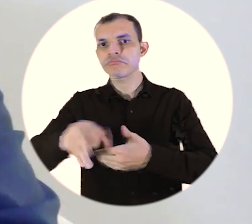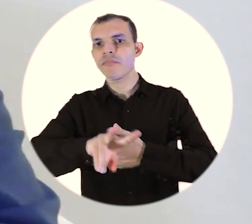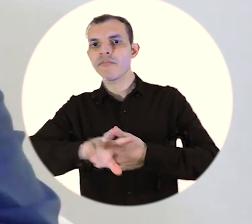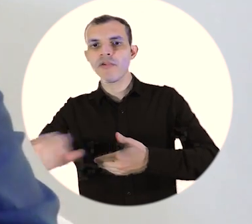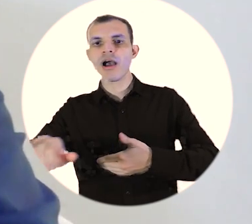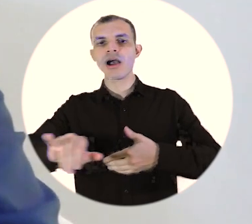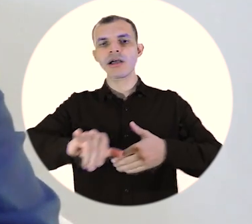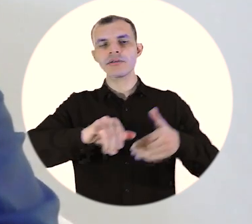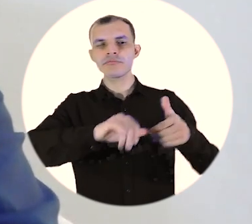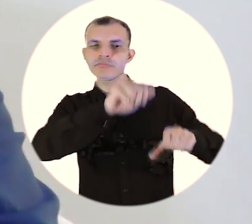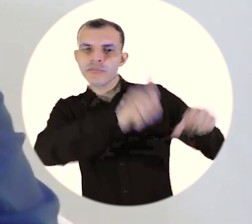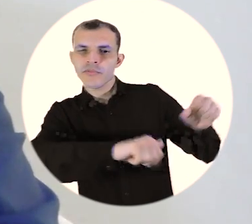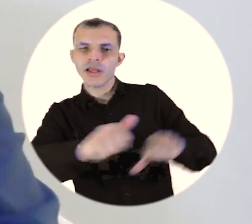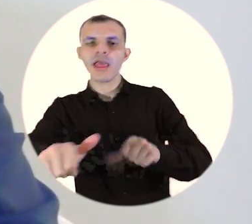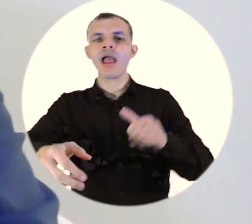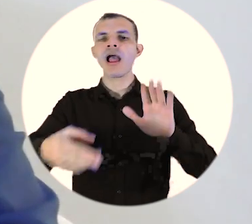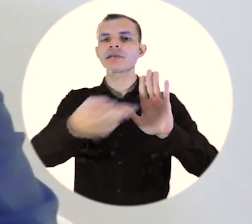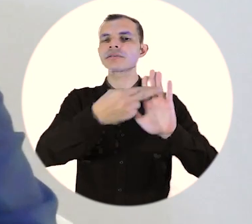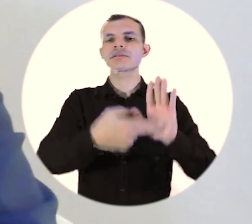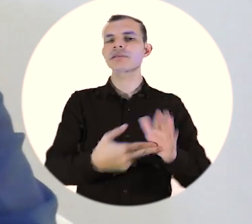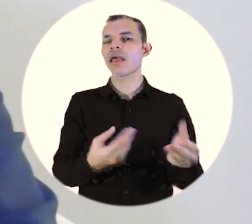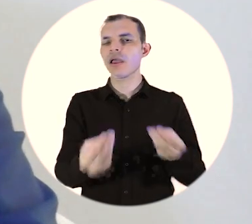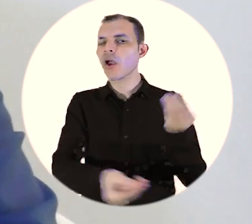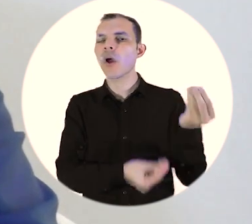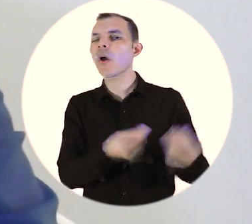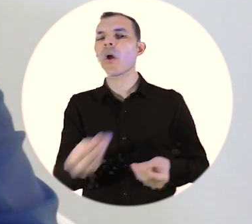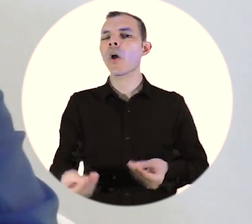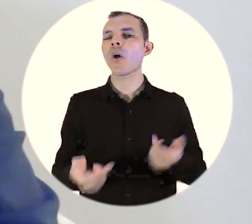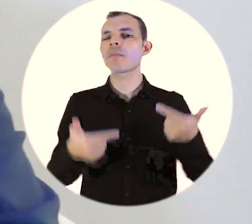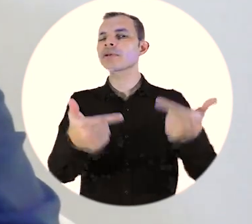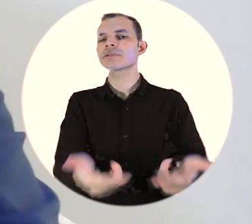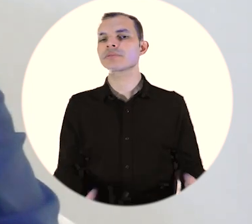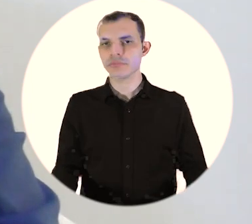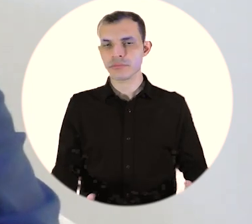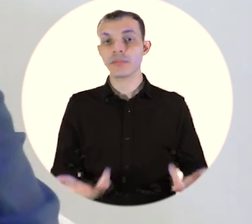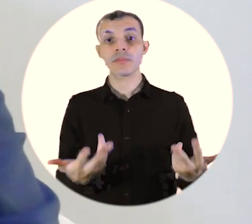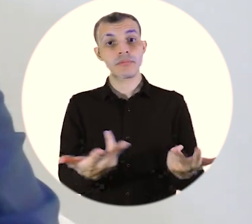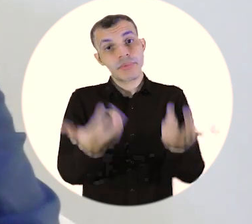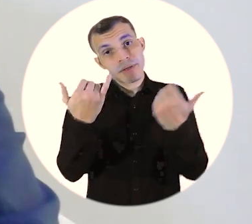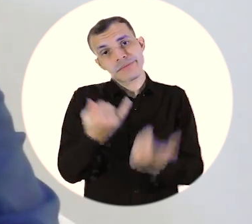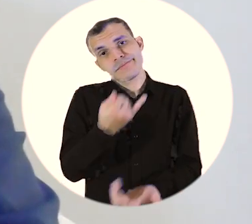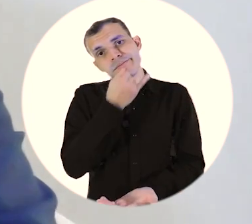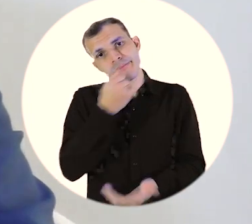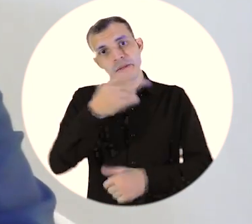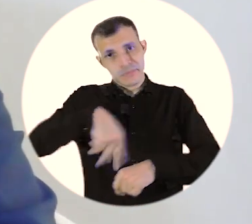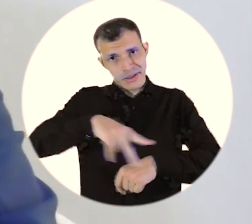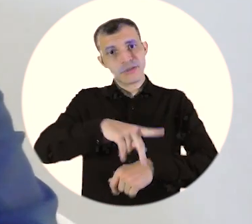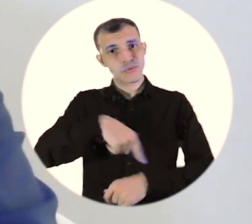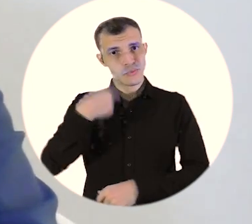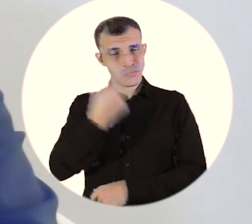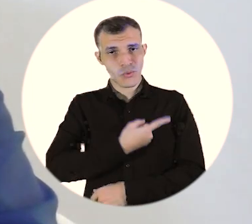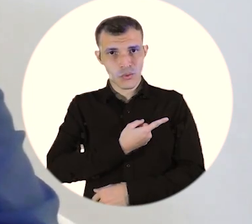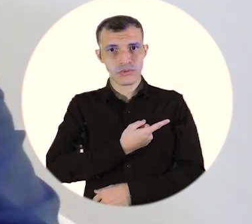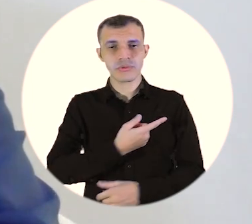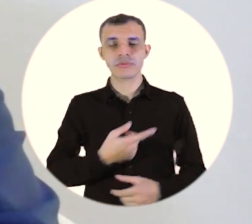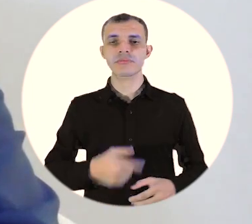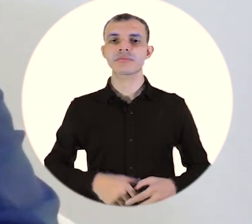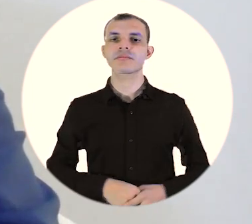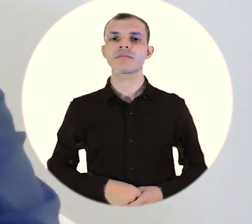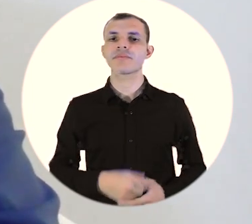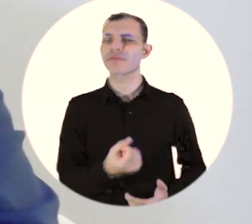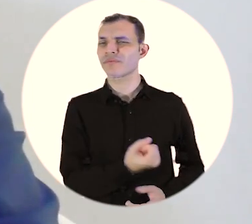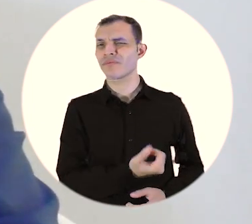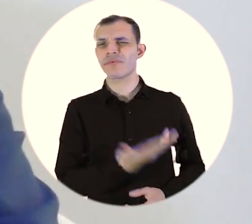verificará e fará a aplicação dessas regras. Se verifica, infelizmente, em nosso país, que